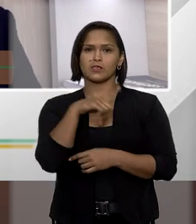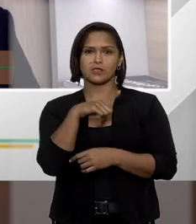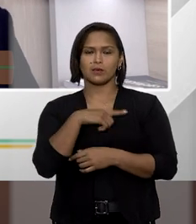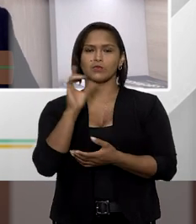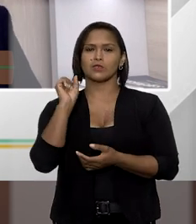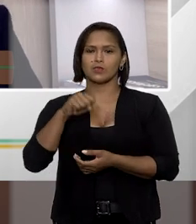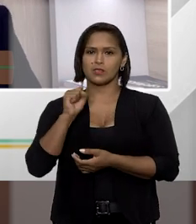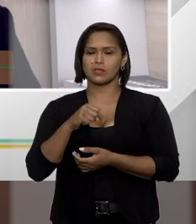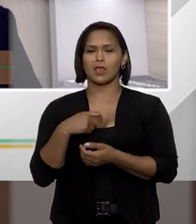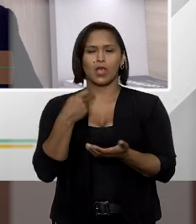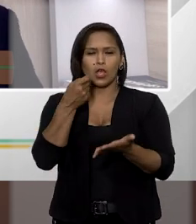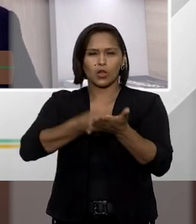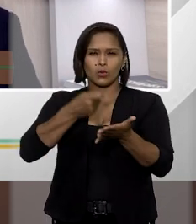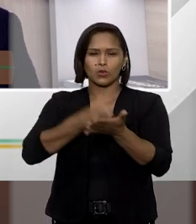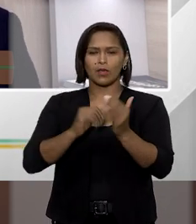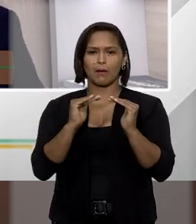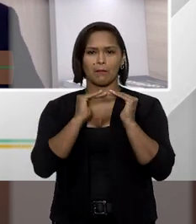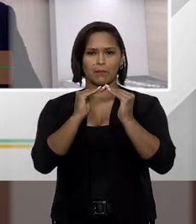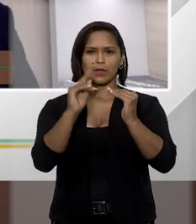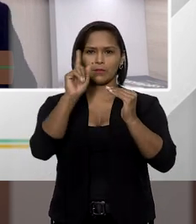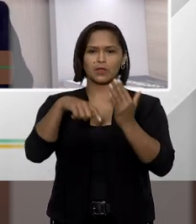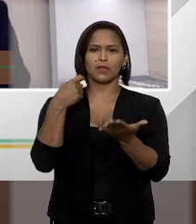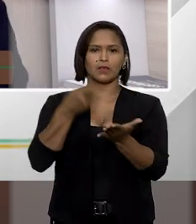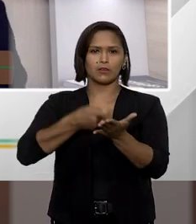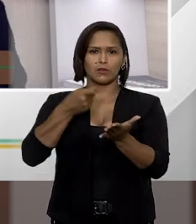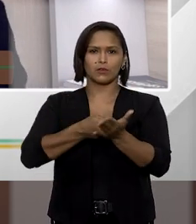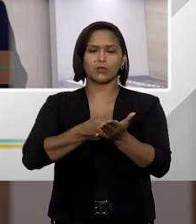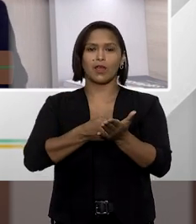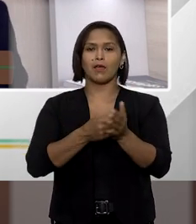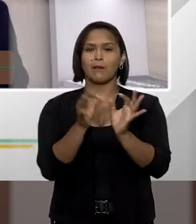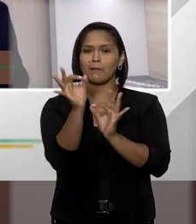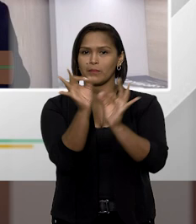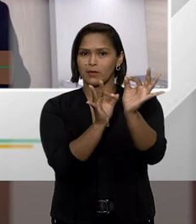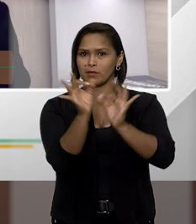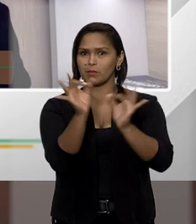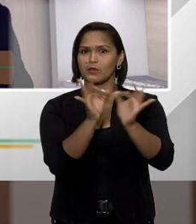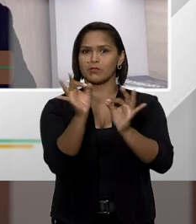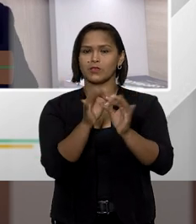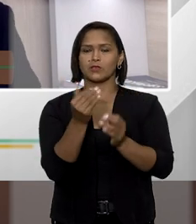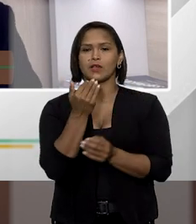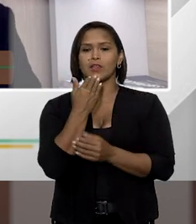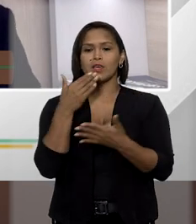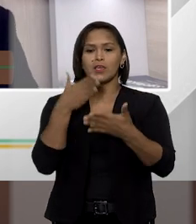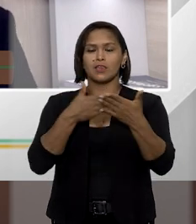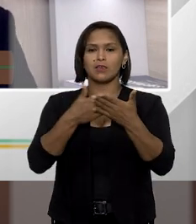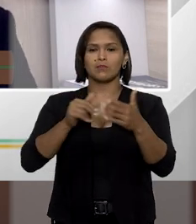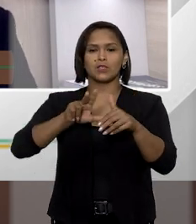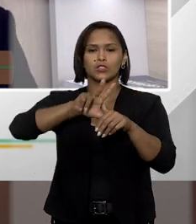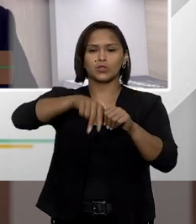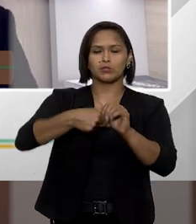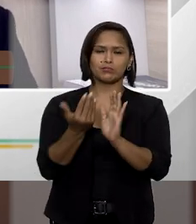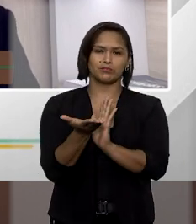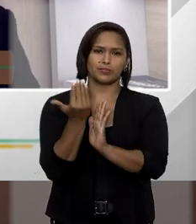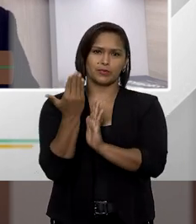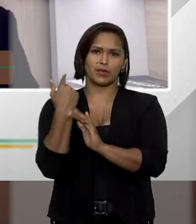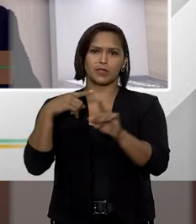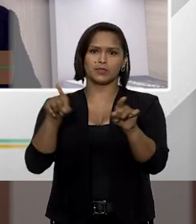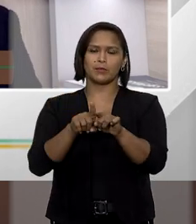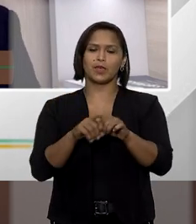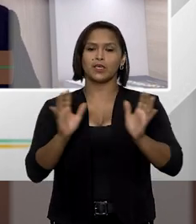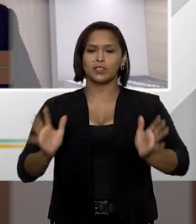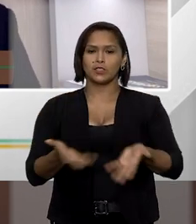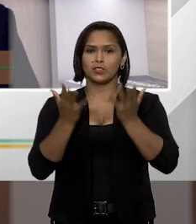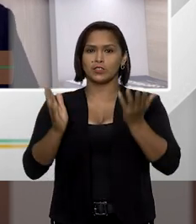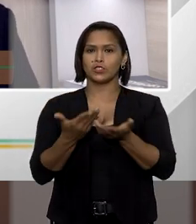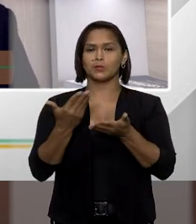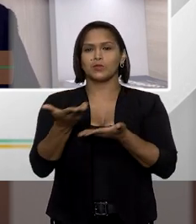que, sim, lutar para mantê-la, lutar para aperfeiçoá-la e impedir os retrocessos, estimulando também,